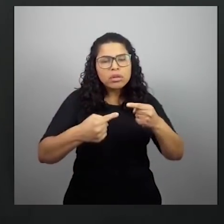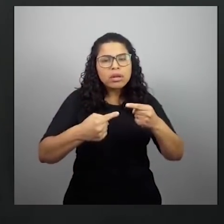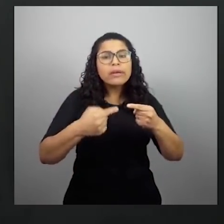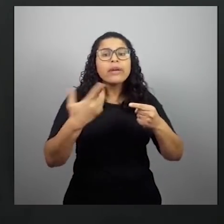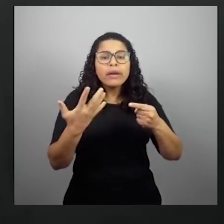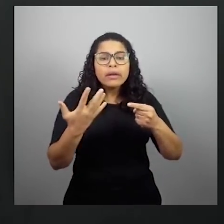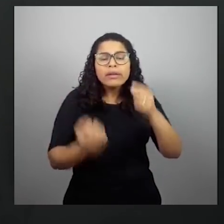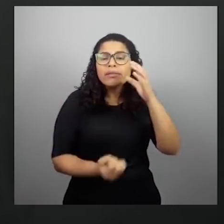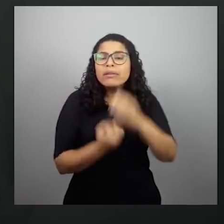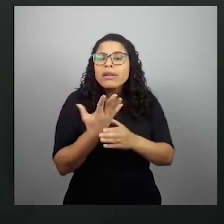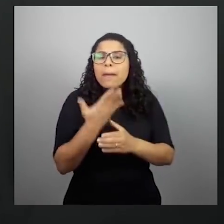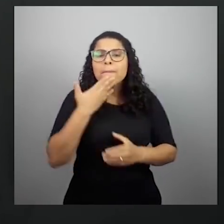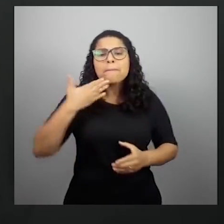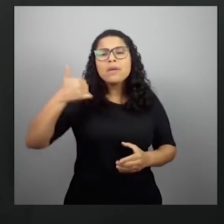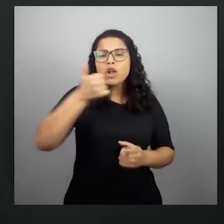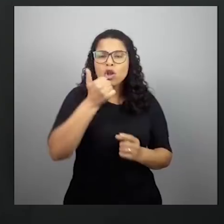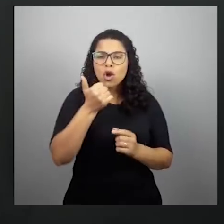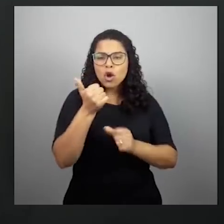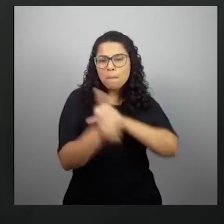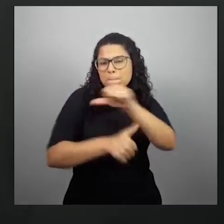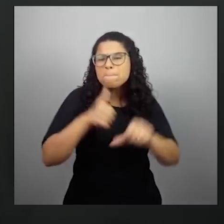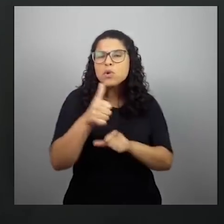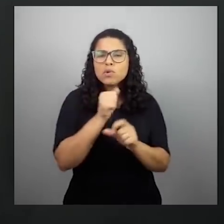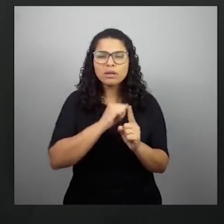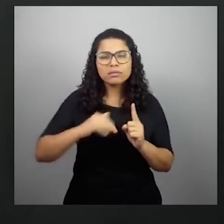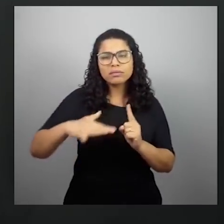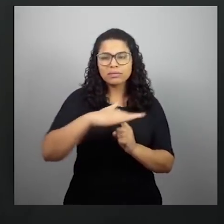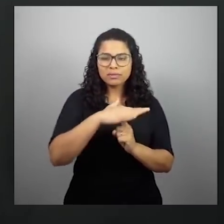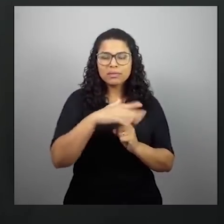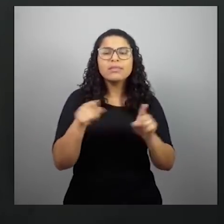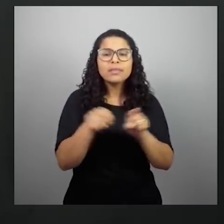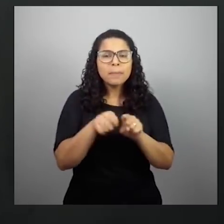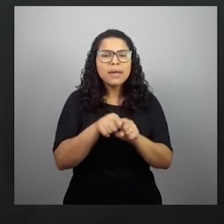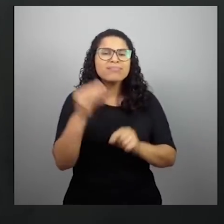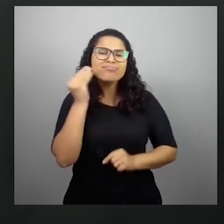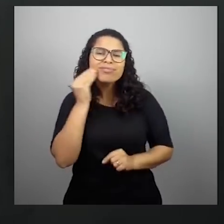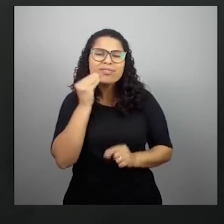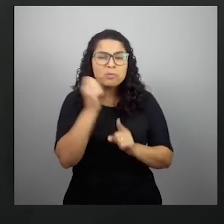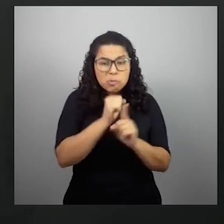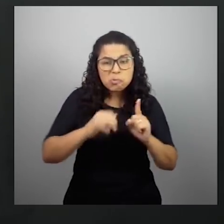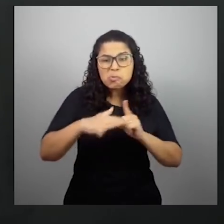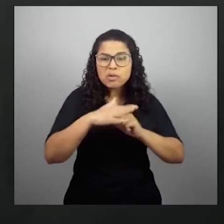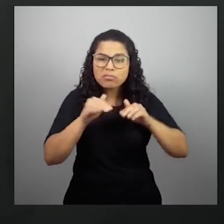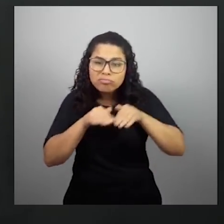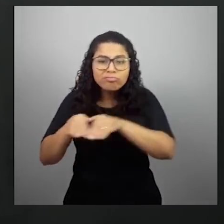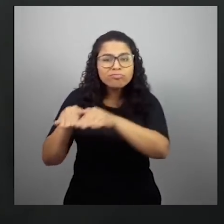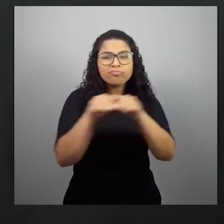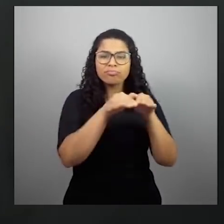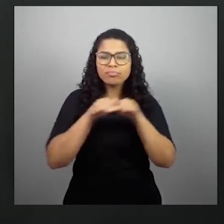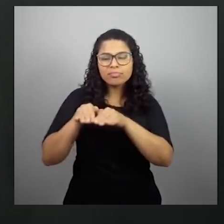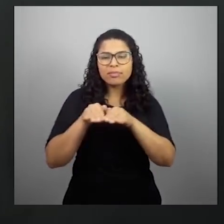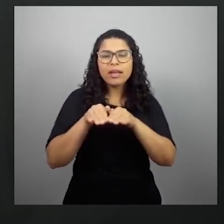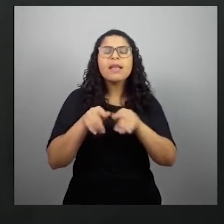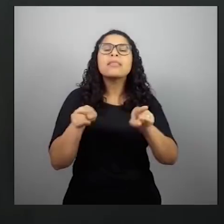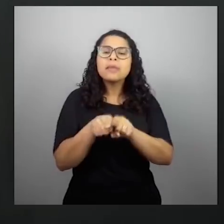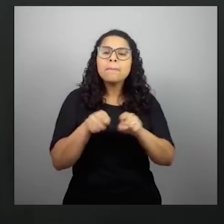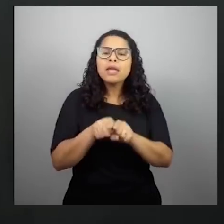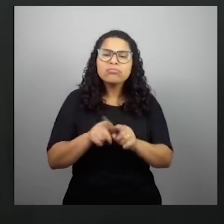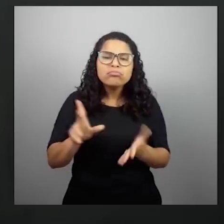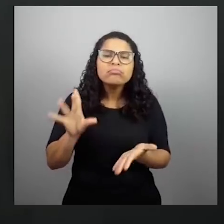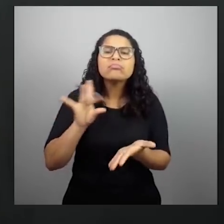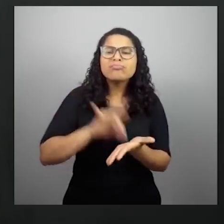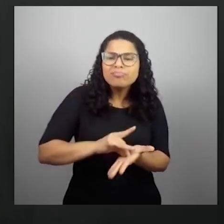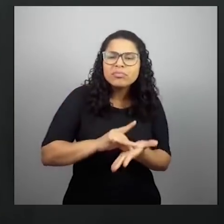de tornar a nossa sociedade menos desigual e que afirme a diversidade e a pluralidade, porque